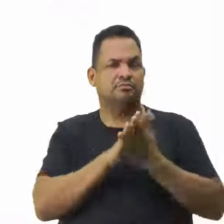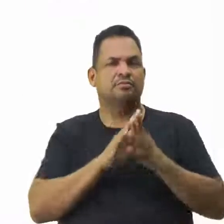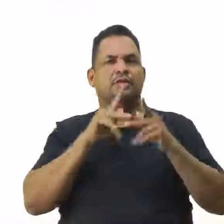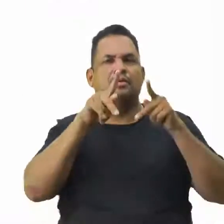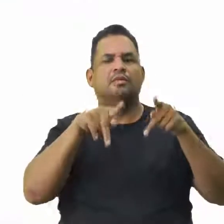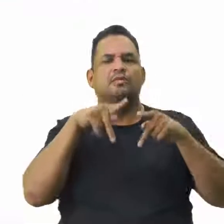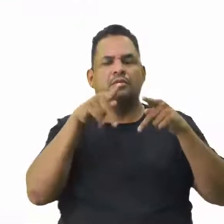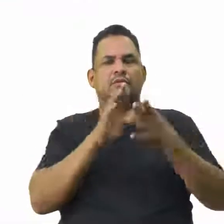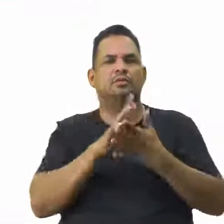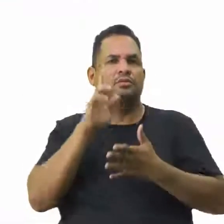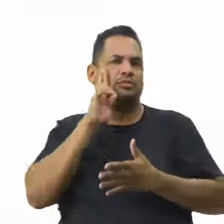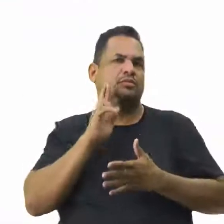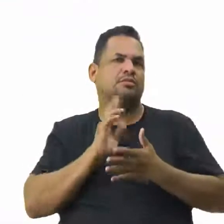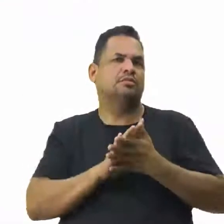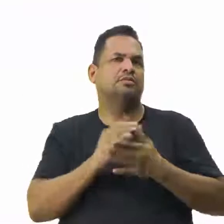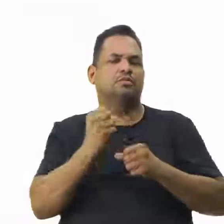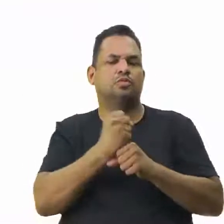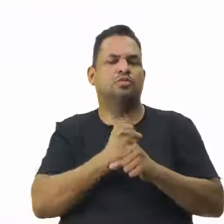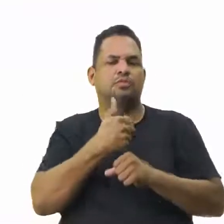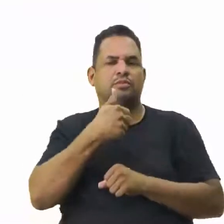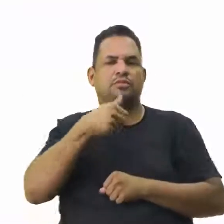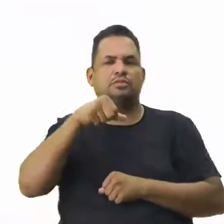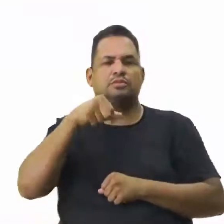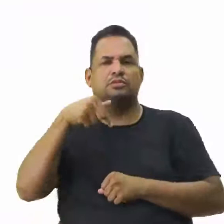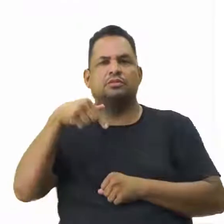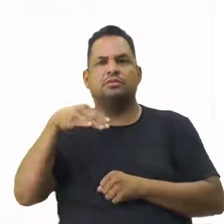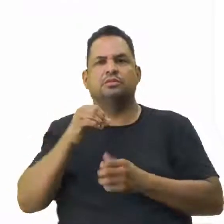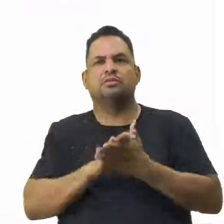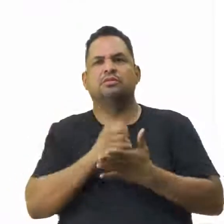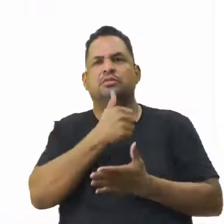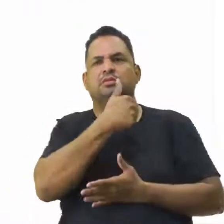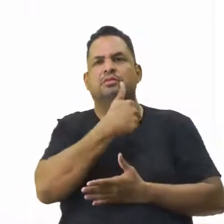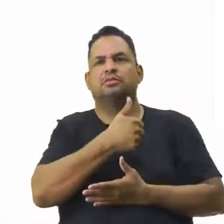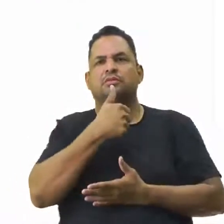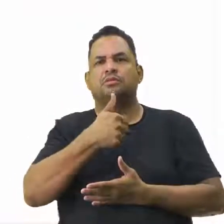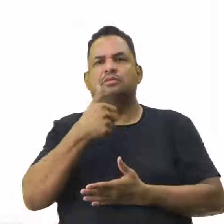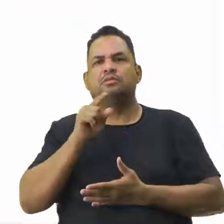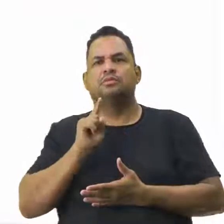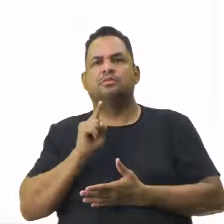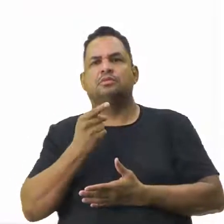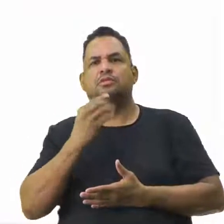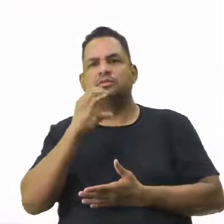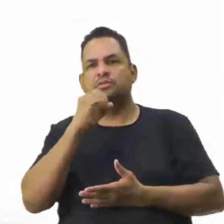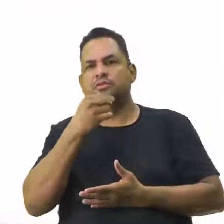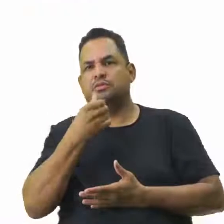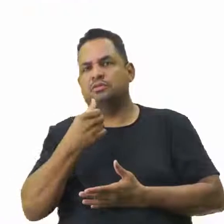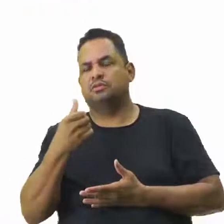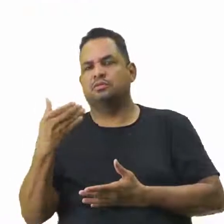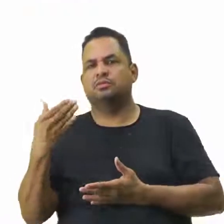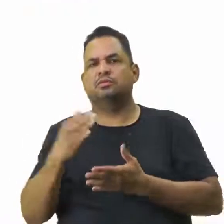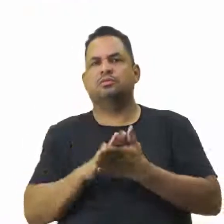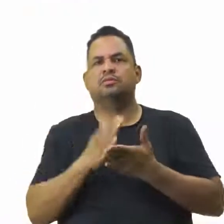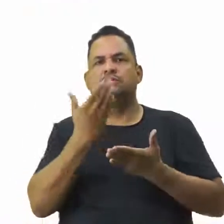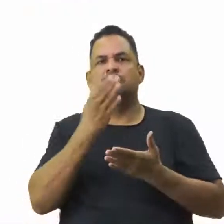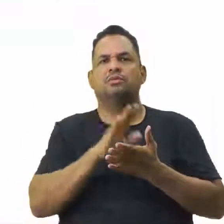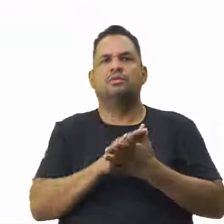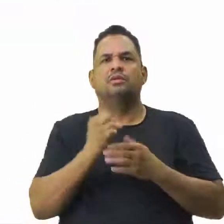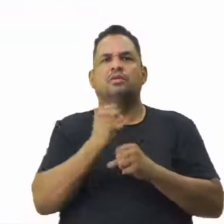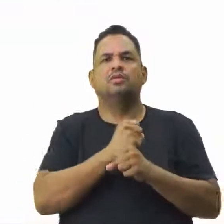em 70, ó. 111 mil, tá? Veja em 80, ó.